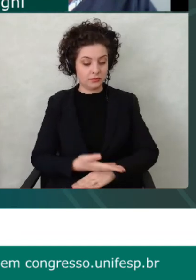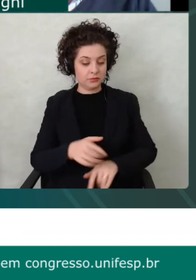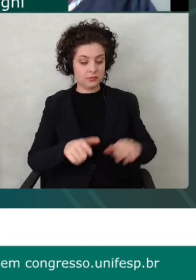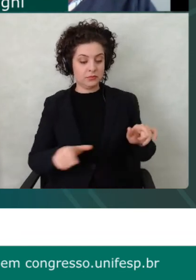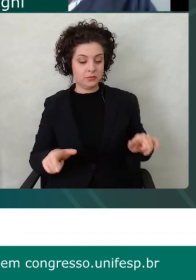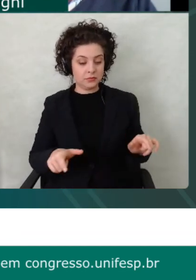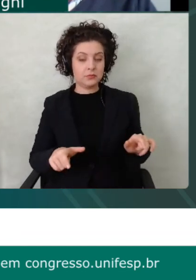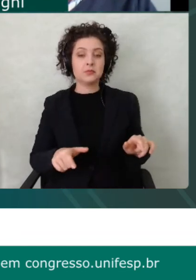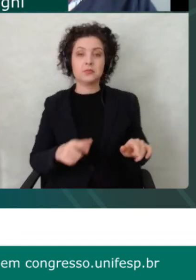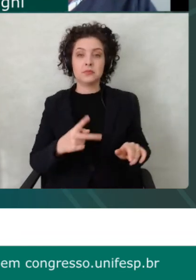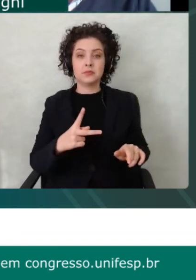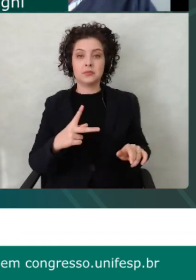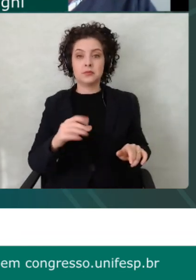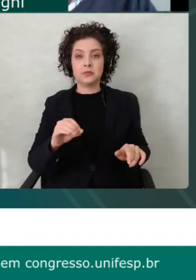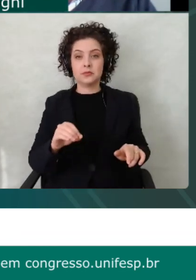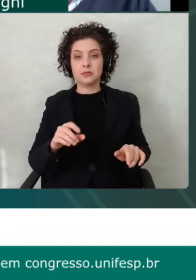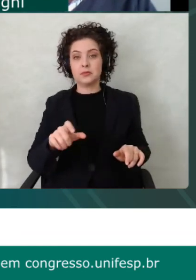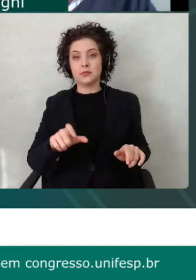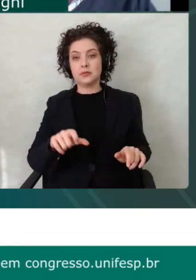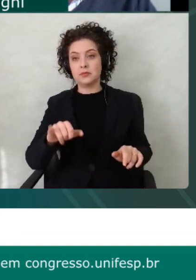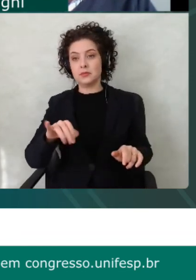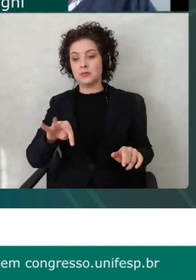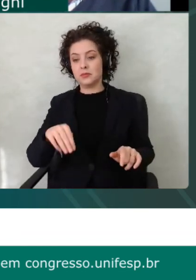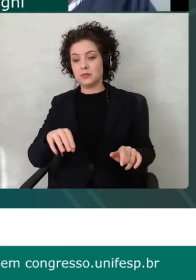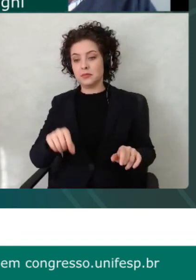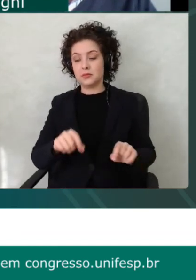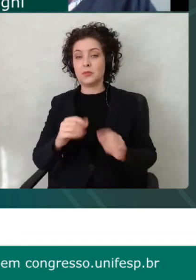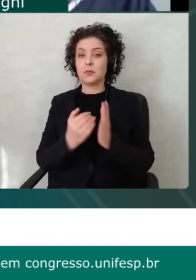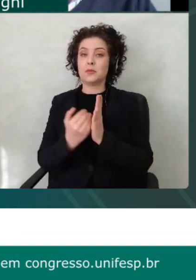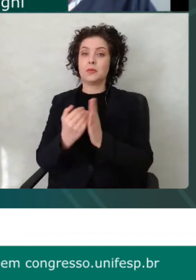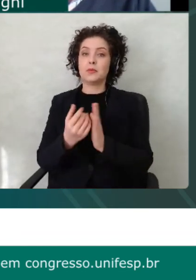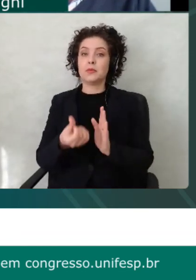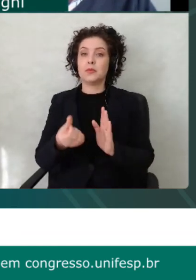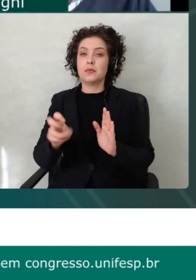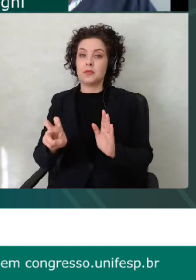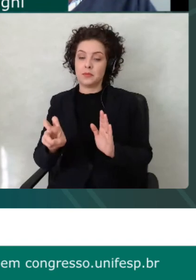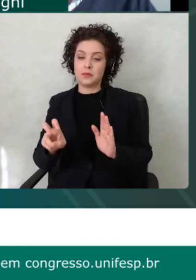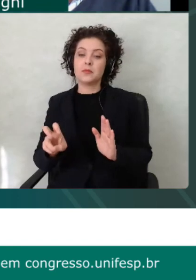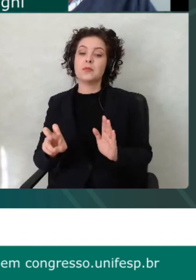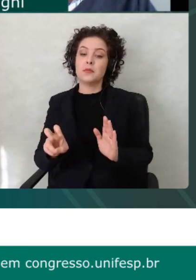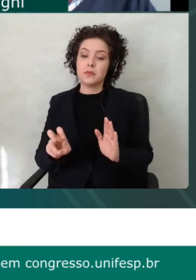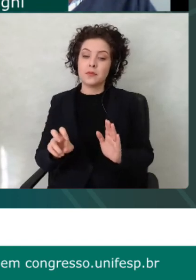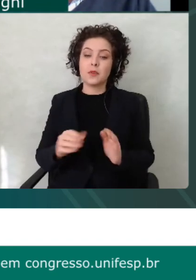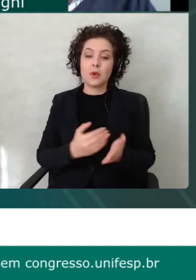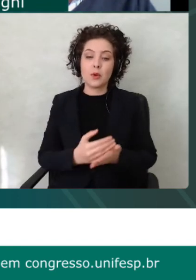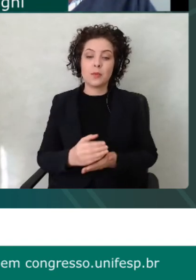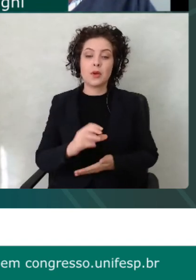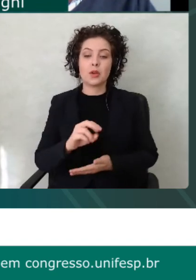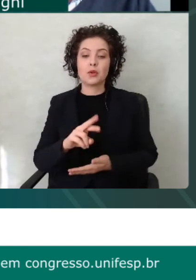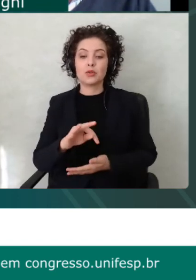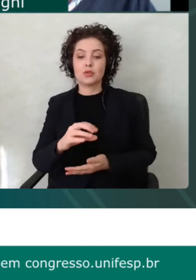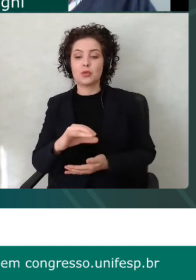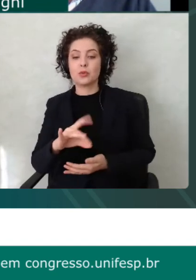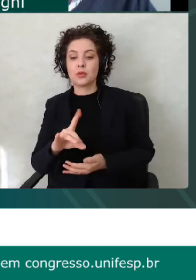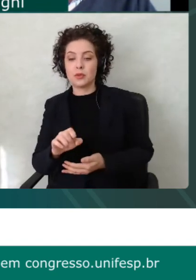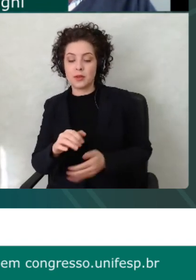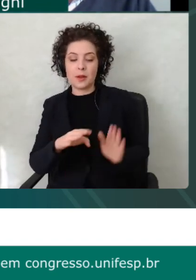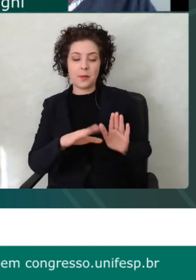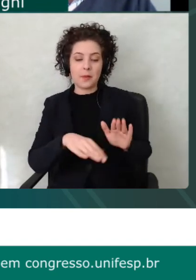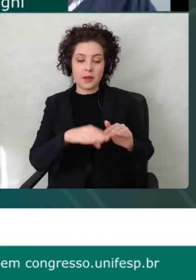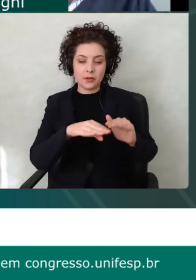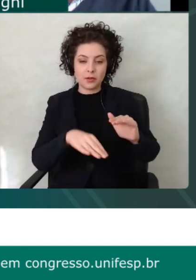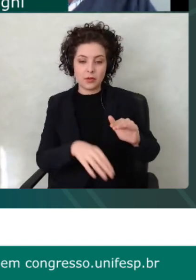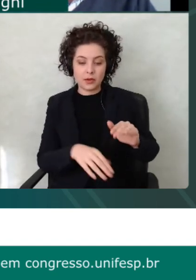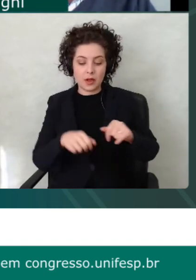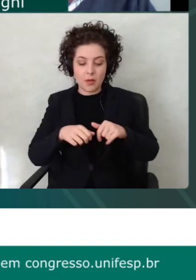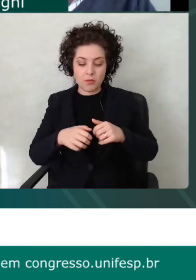com proteína C reativa acima de 75 é iniciar corticóide em dose baixa naqueles que estão inflamando